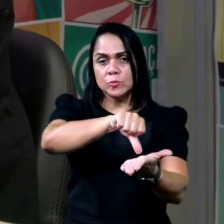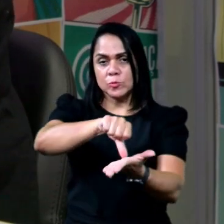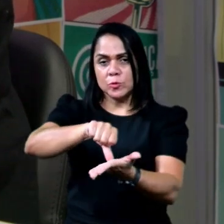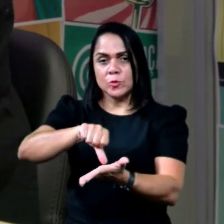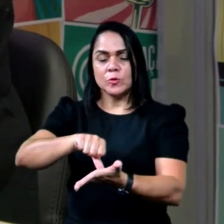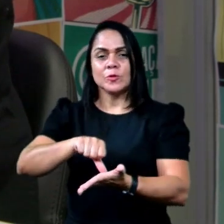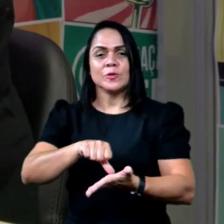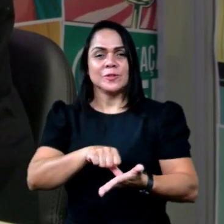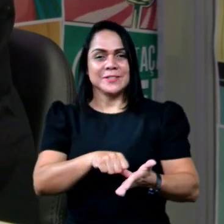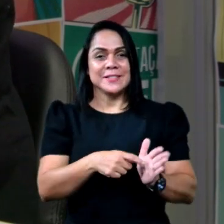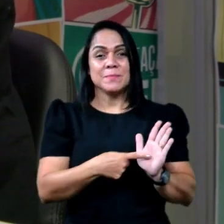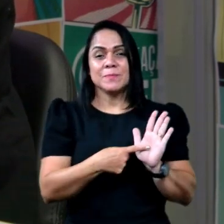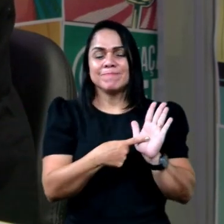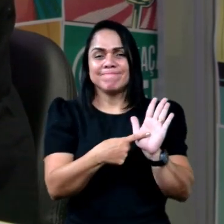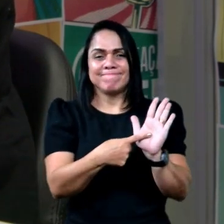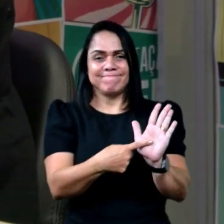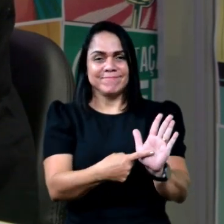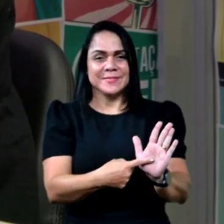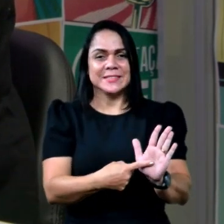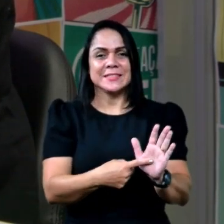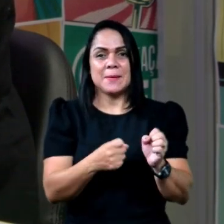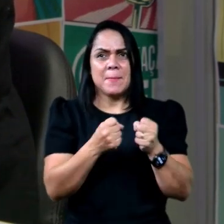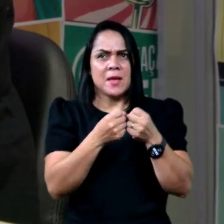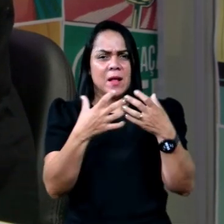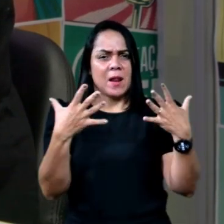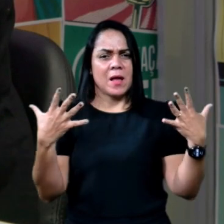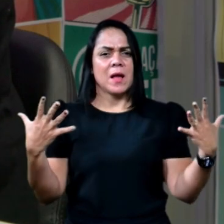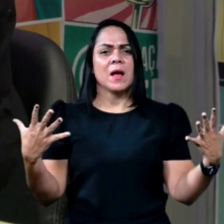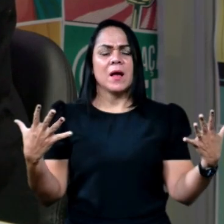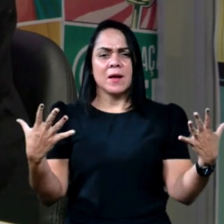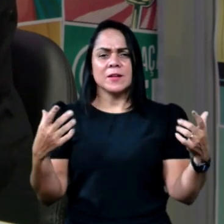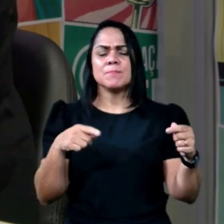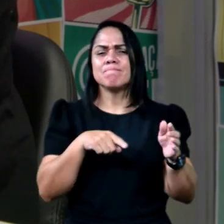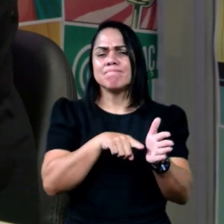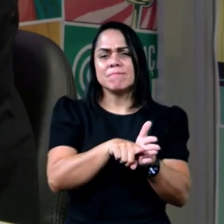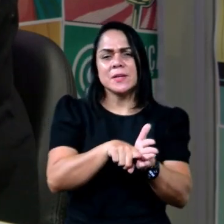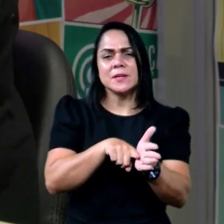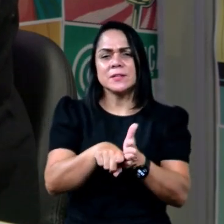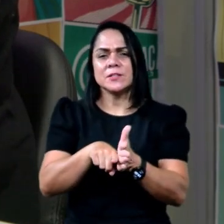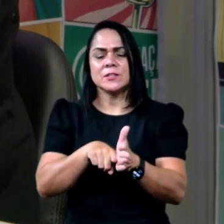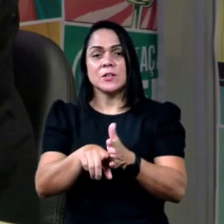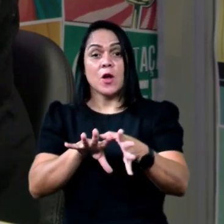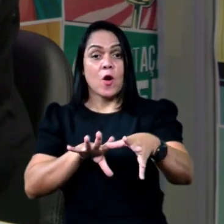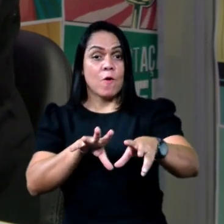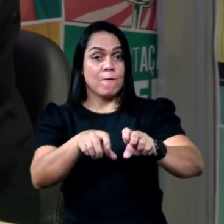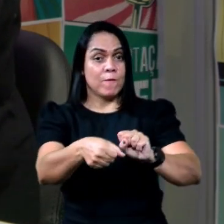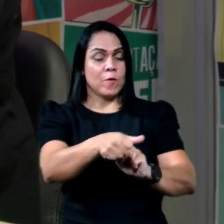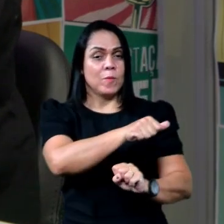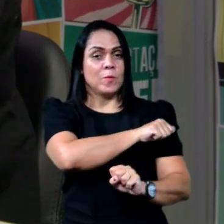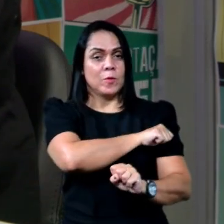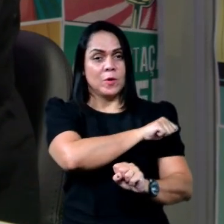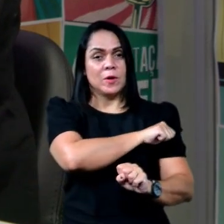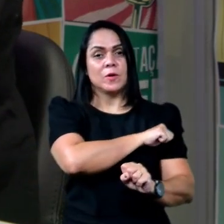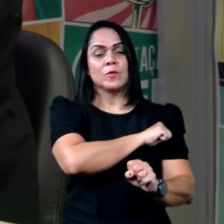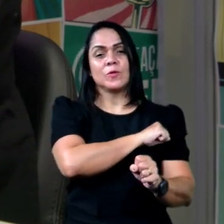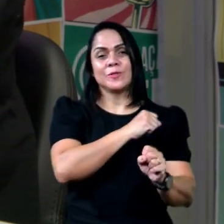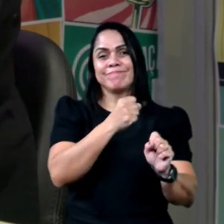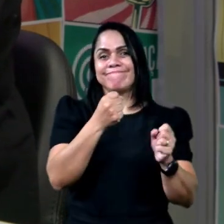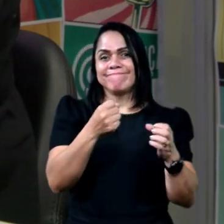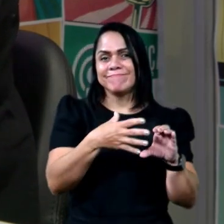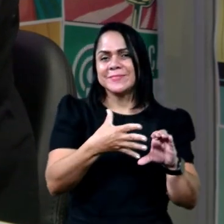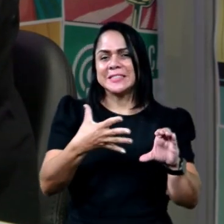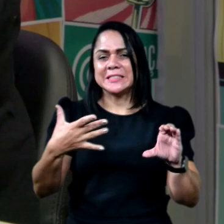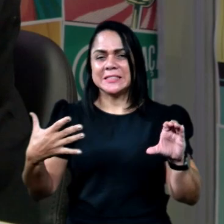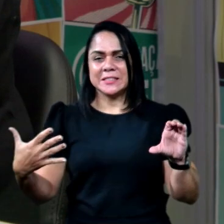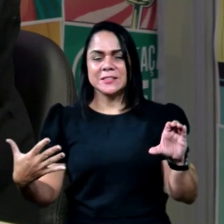bem clara sobre a área. A gente forma muito pesquisador. A gente forma o aluno que entende ensino, pesquisa e extensão. Ele pode